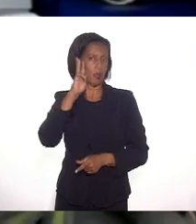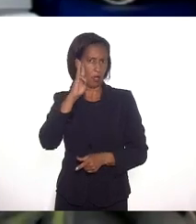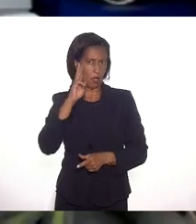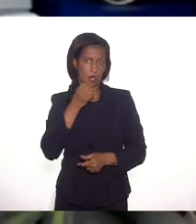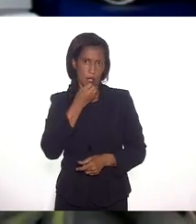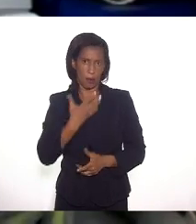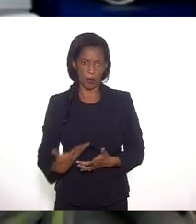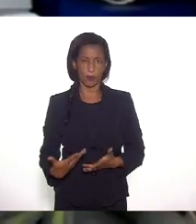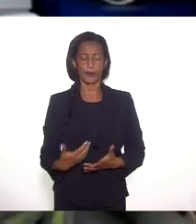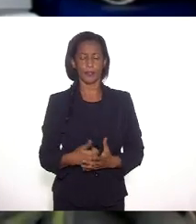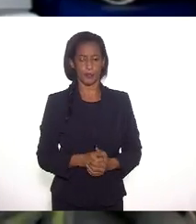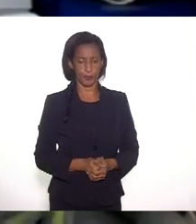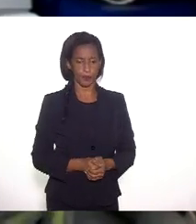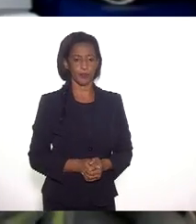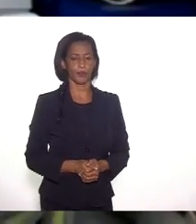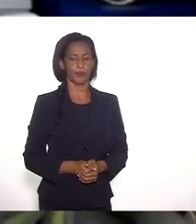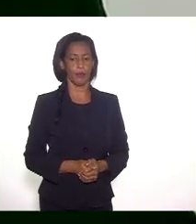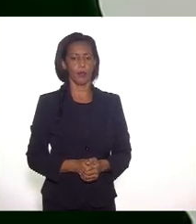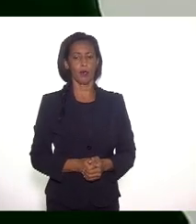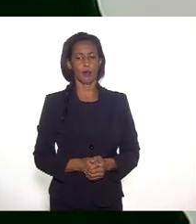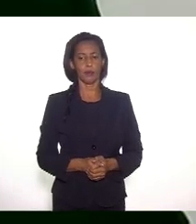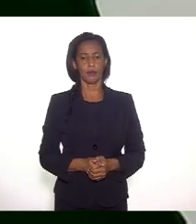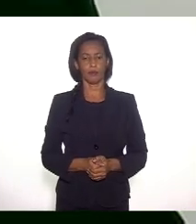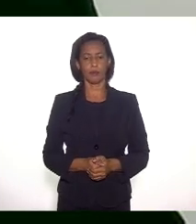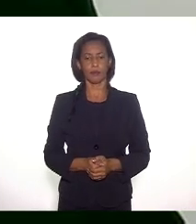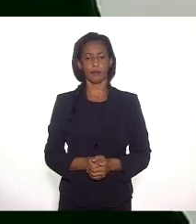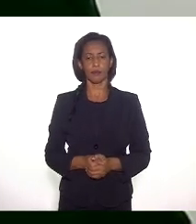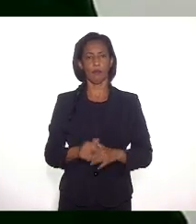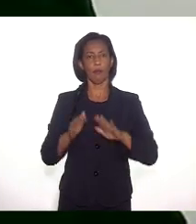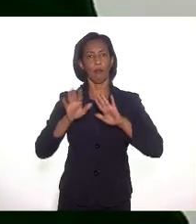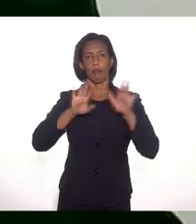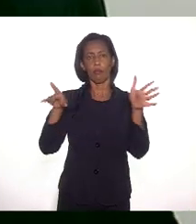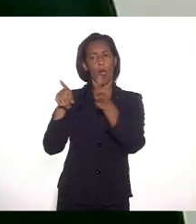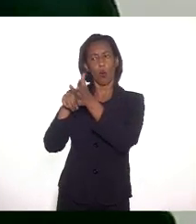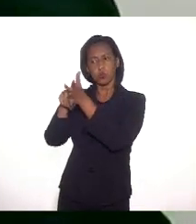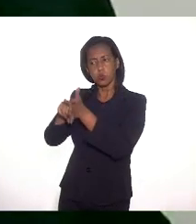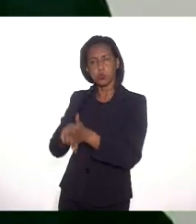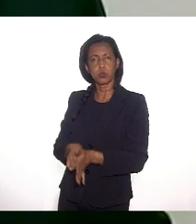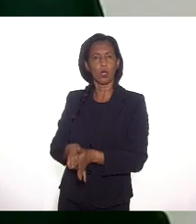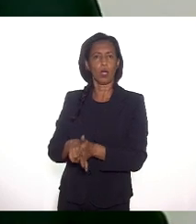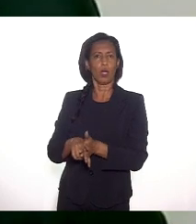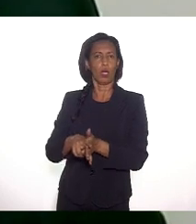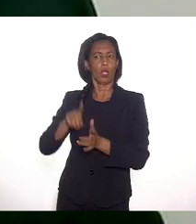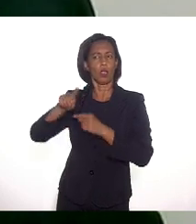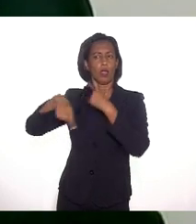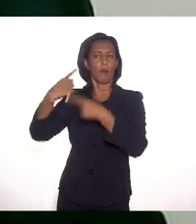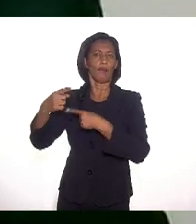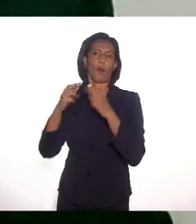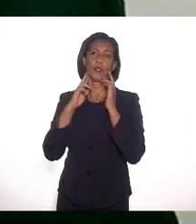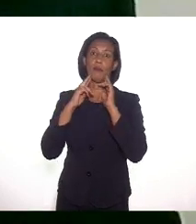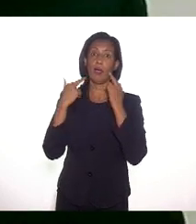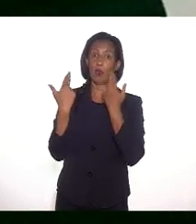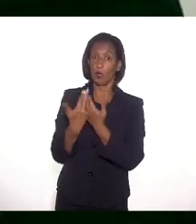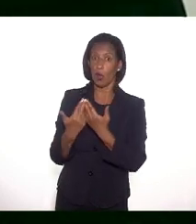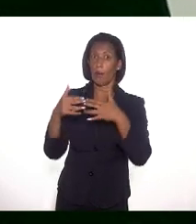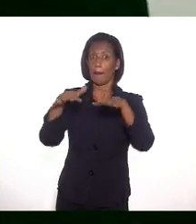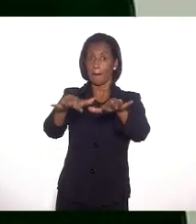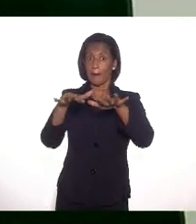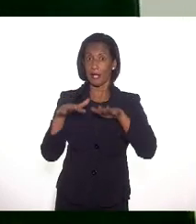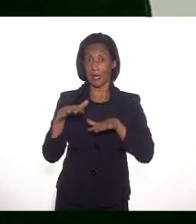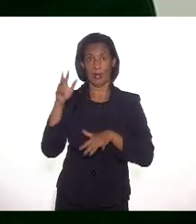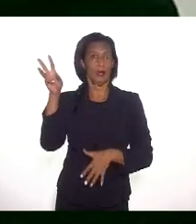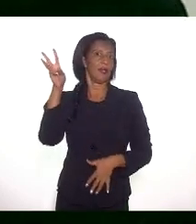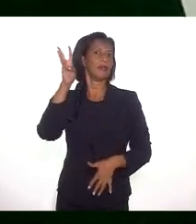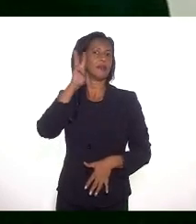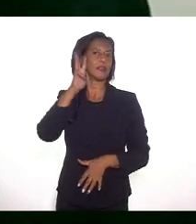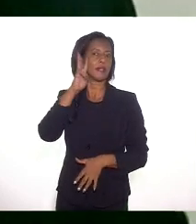Pode ser. Agora sim. Matou a charada. Não analisaremos o do Elbert na próxima reunião da CCJ, analisamos em plenário na terça-feira